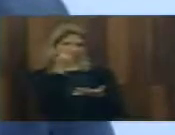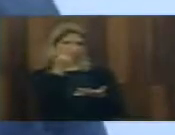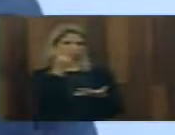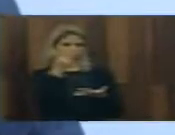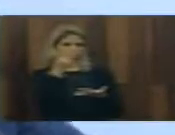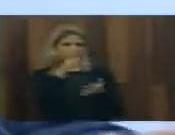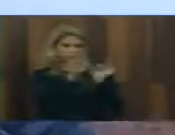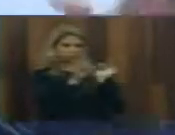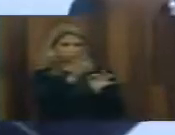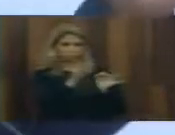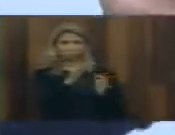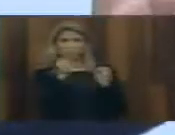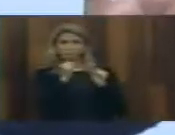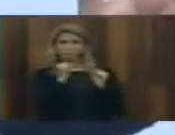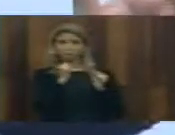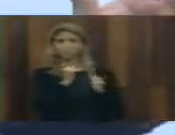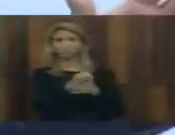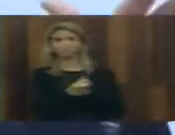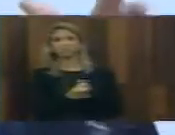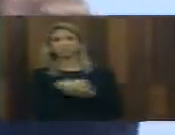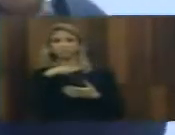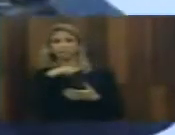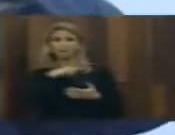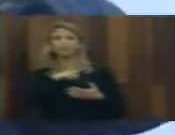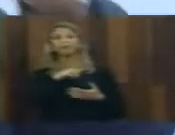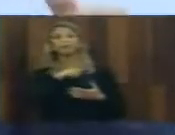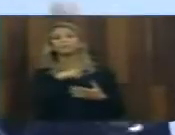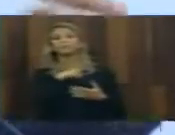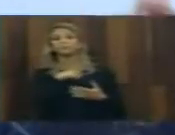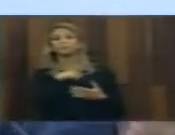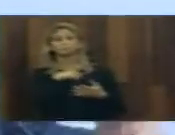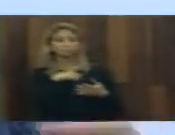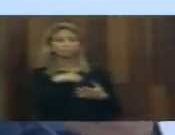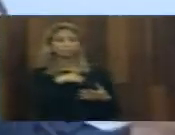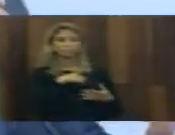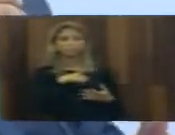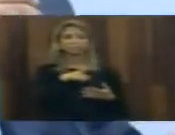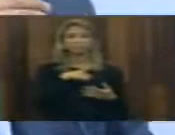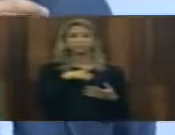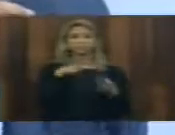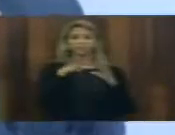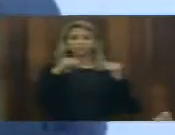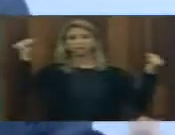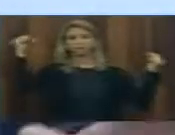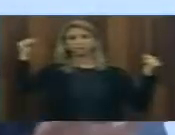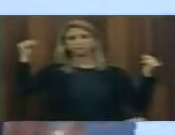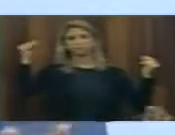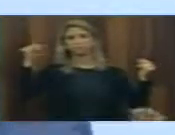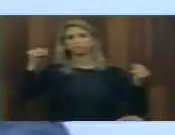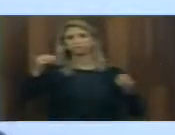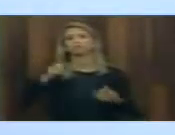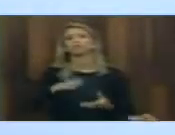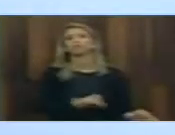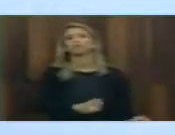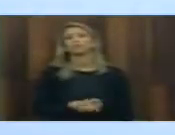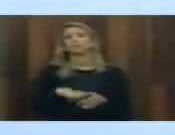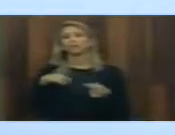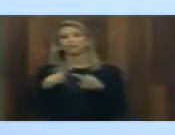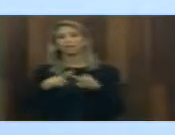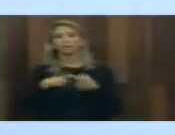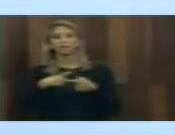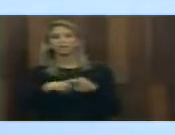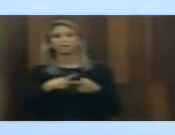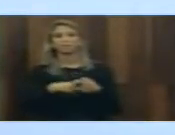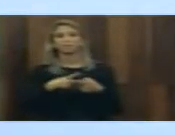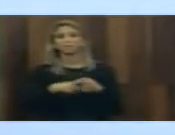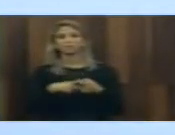autoria, que podem ser salvos, digamos assim, porque os argumentos elencados pelos vetos, em que pese o parecer da CCJ,